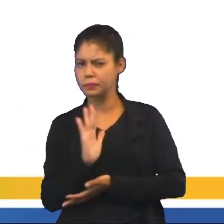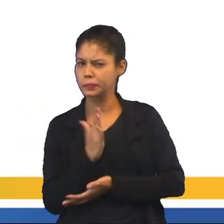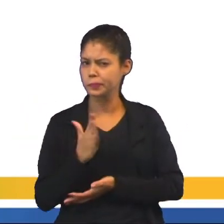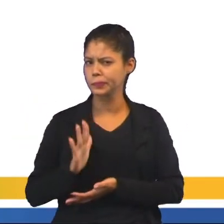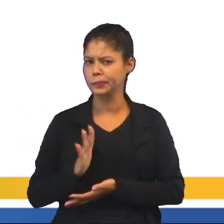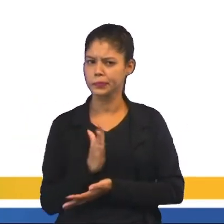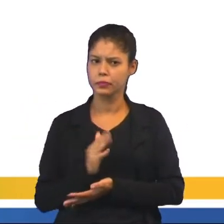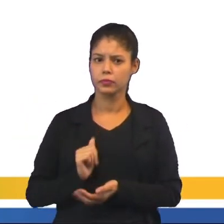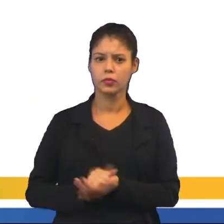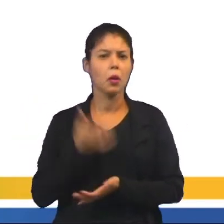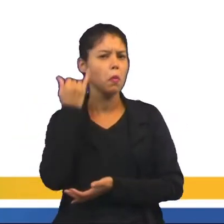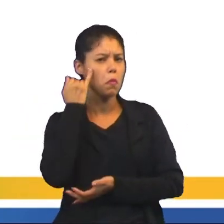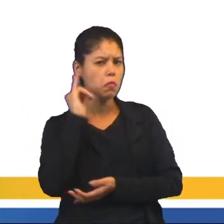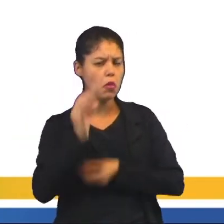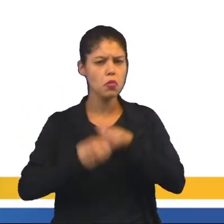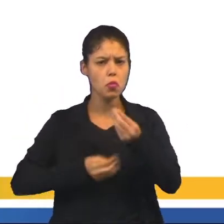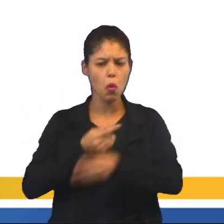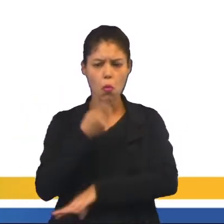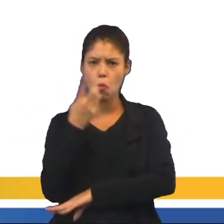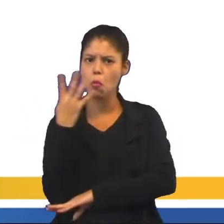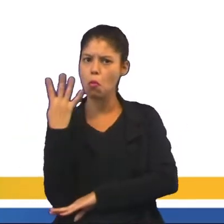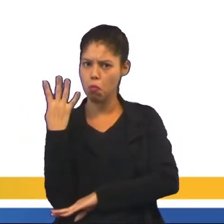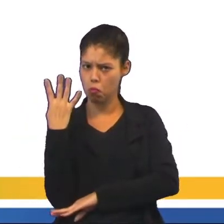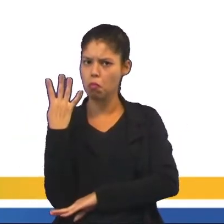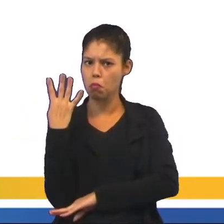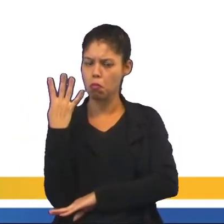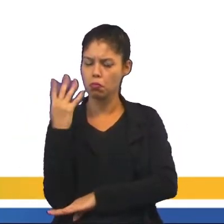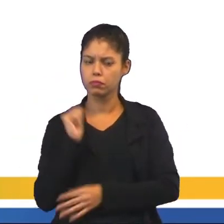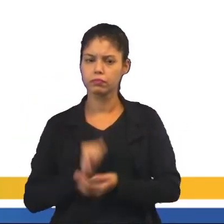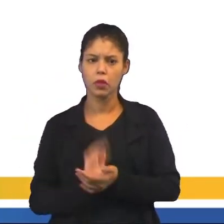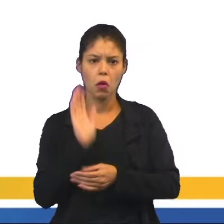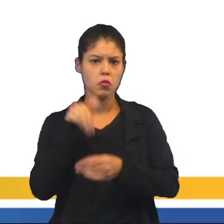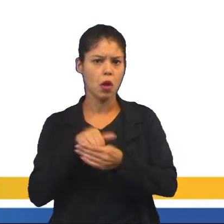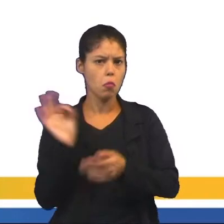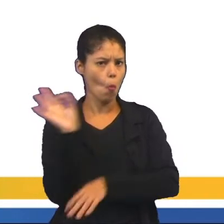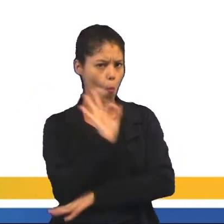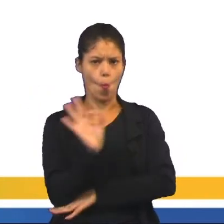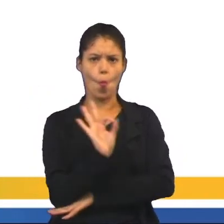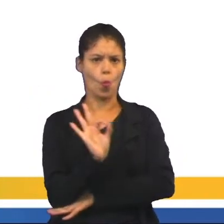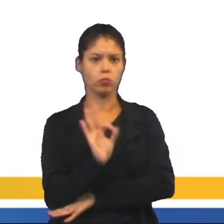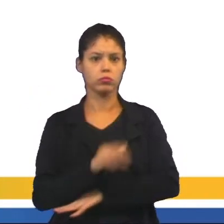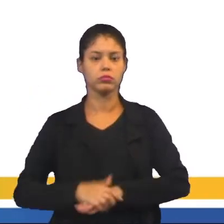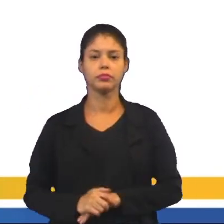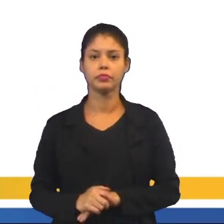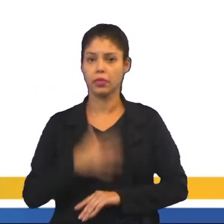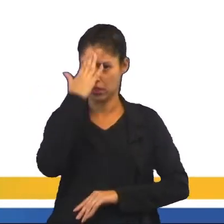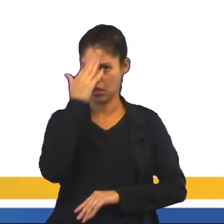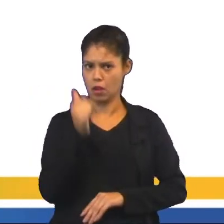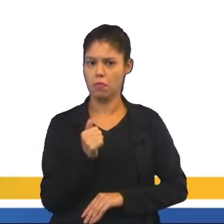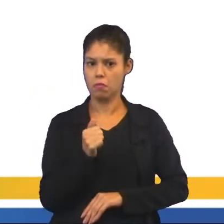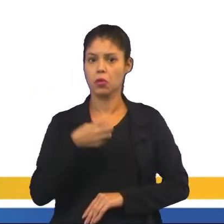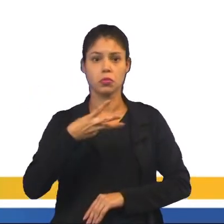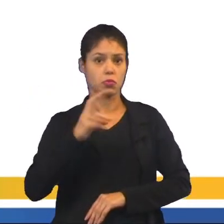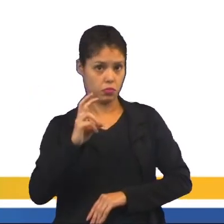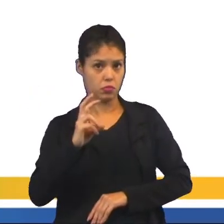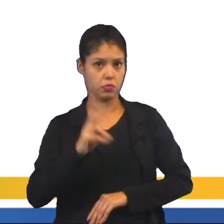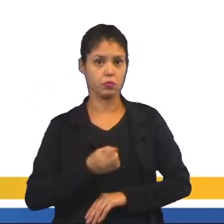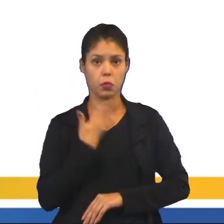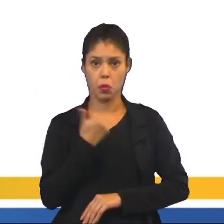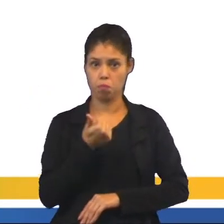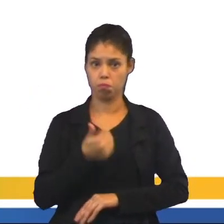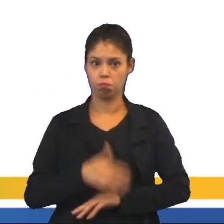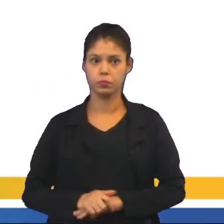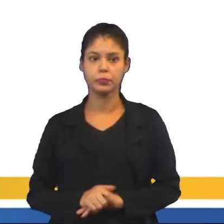mais ou menos uma ideia de quantos não votaram em nenhum dos três. Nós sabemos aí que já é 35, tudo